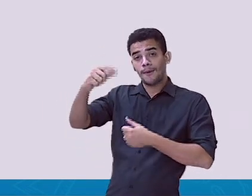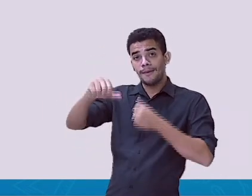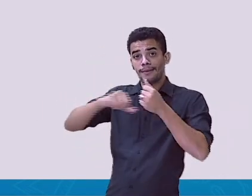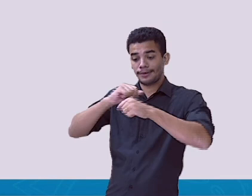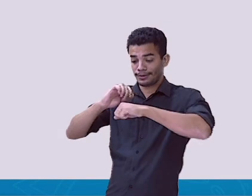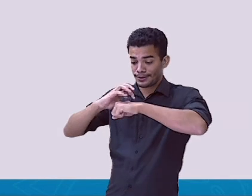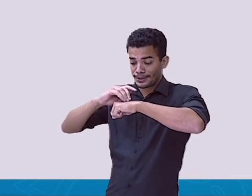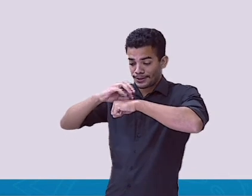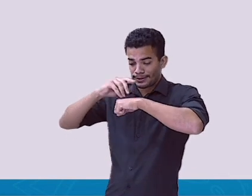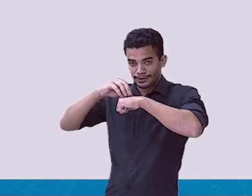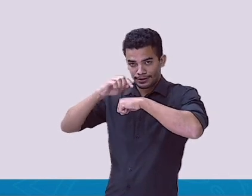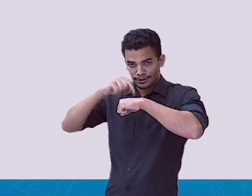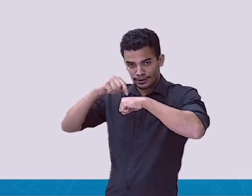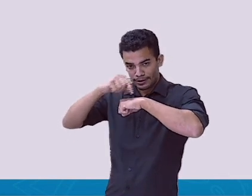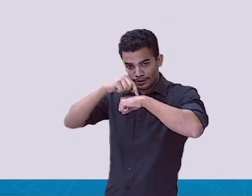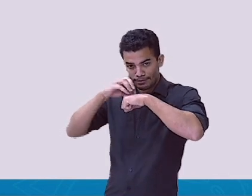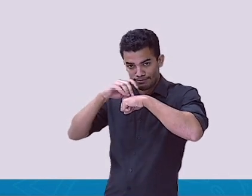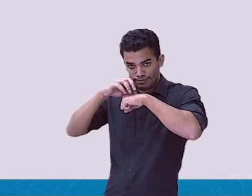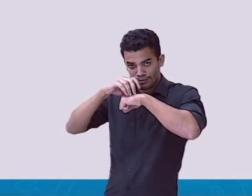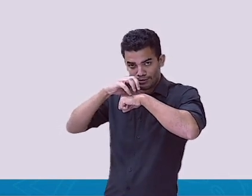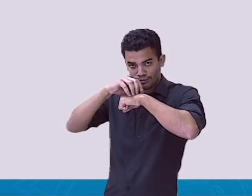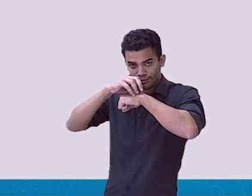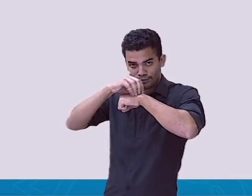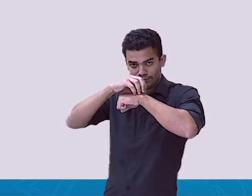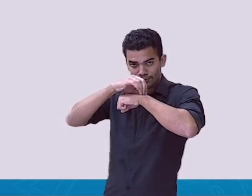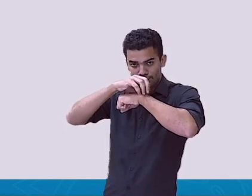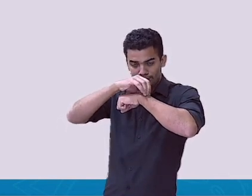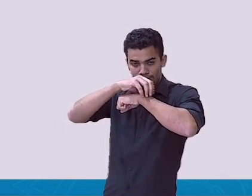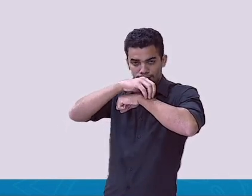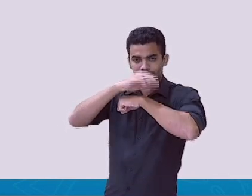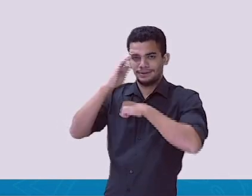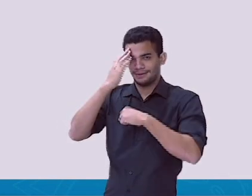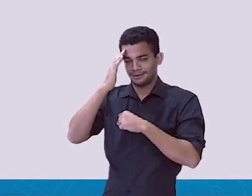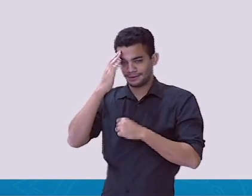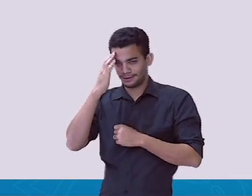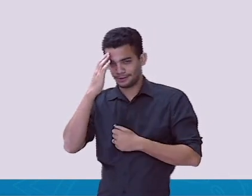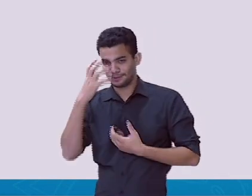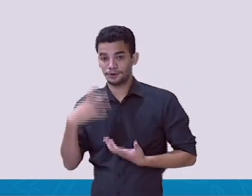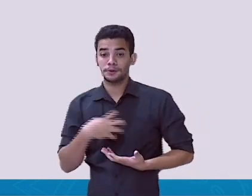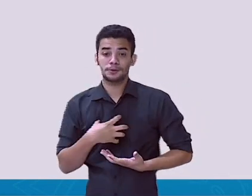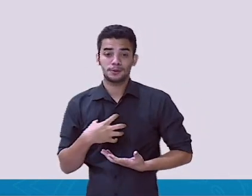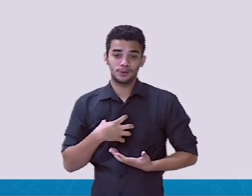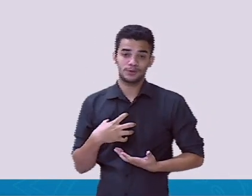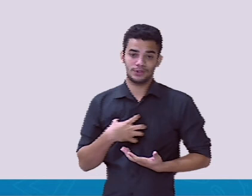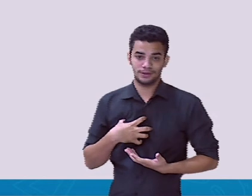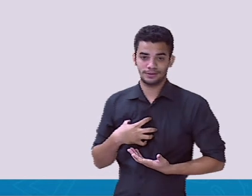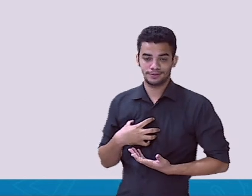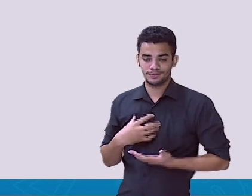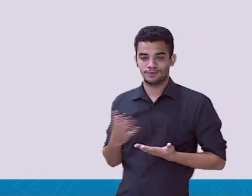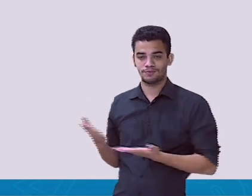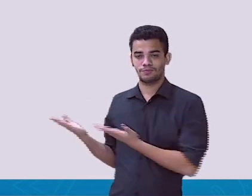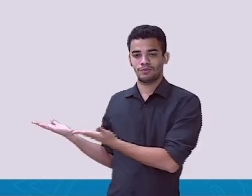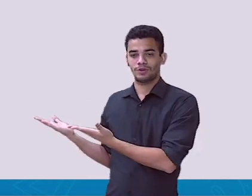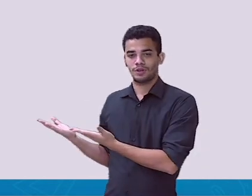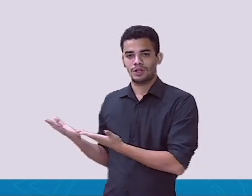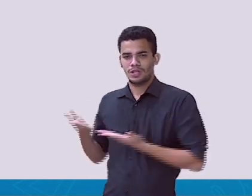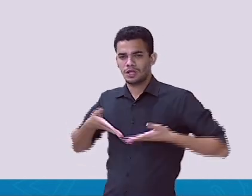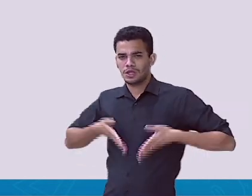larva, depois de pupa e aí o animal adulto ali representado pela joaninha,